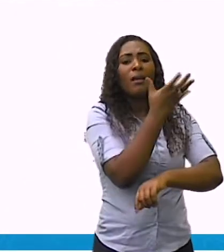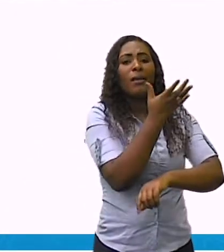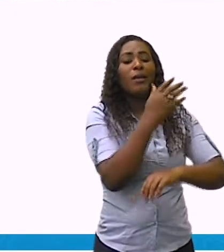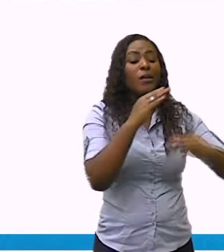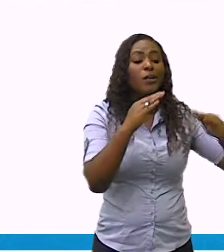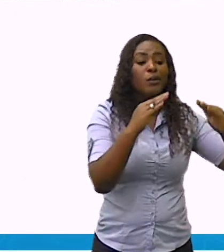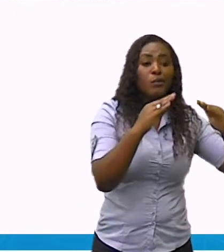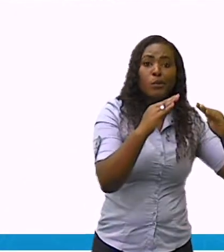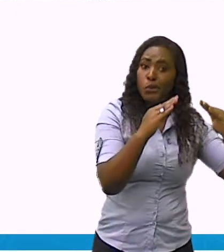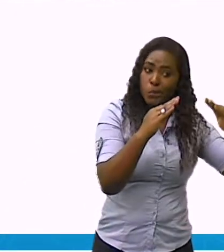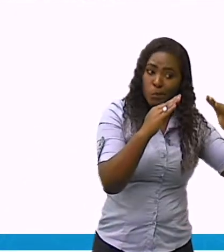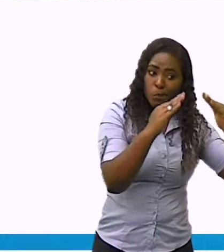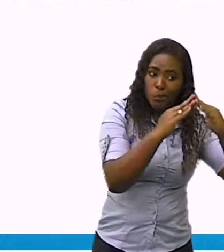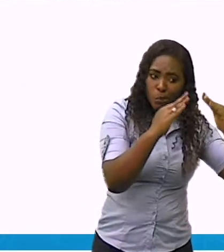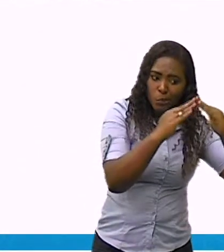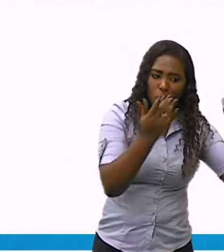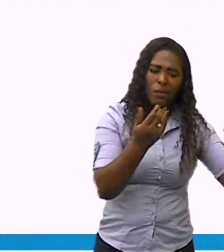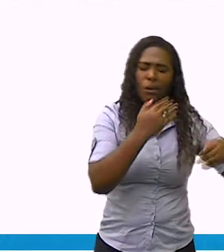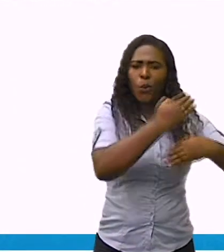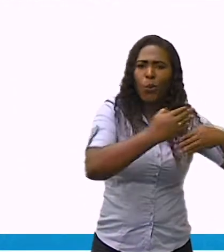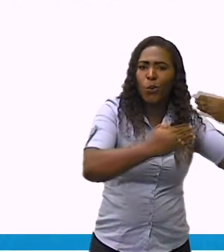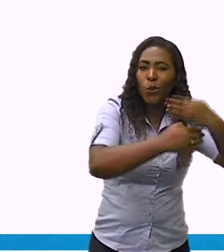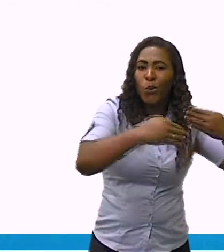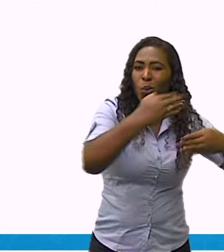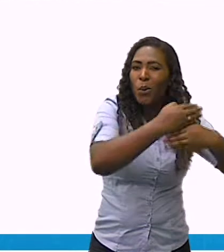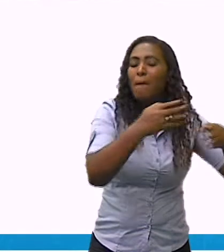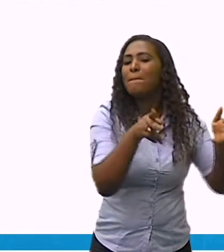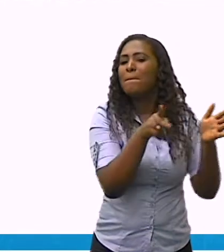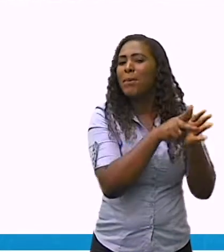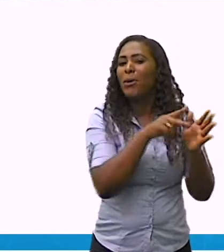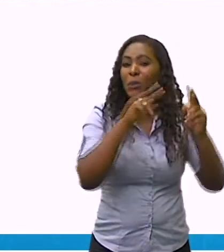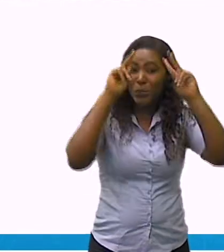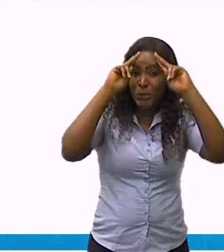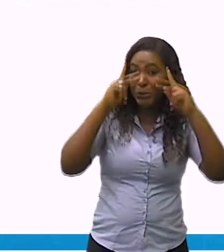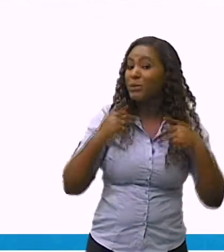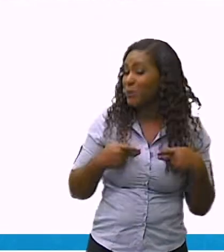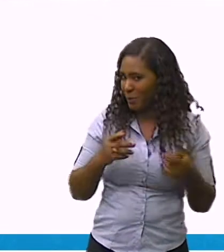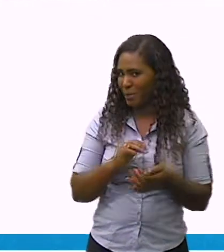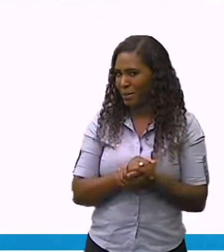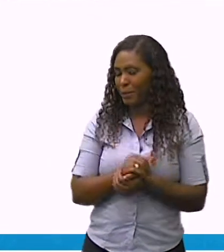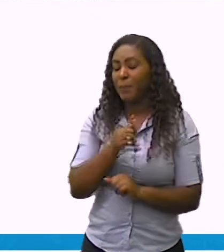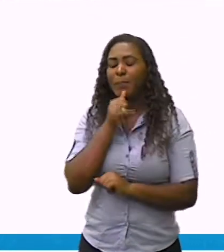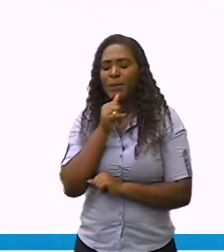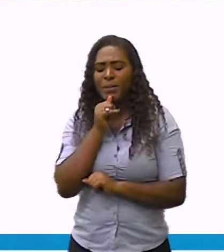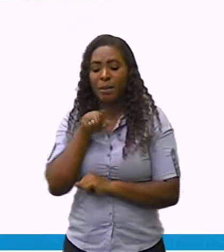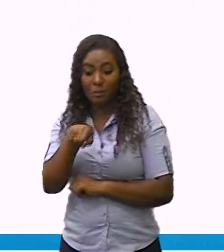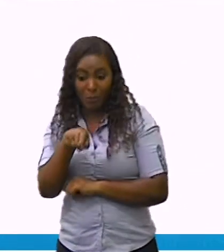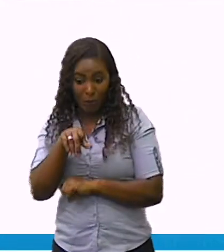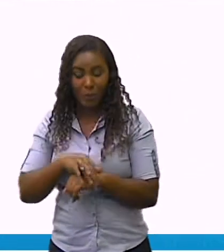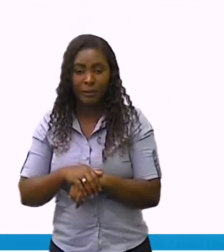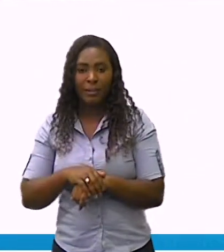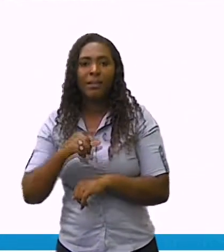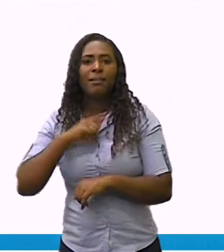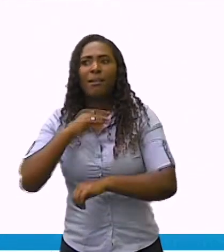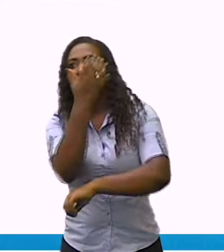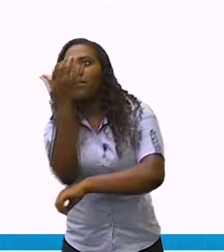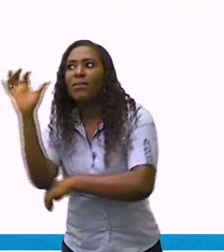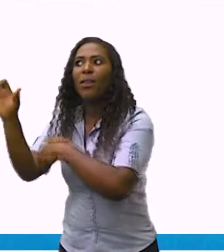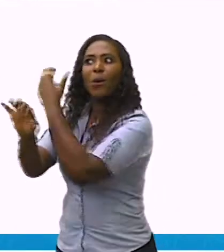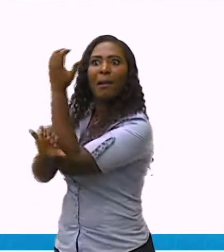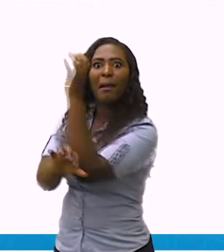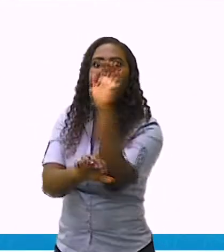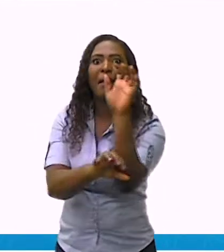naturais constituem, por exemplo, as florestas, montanhas, desertos, entre